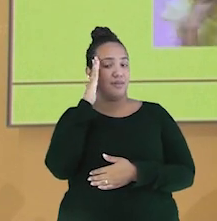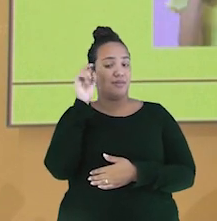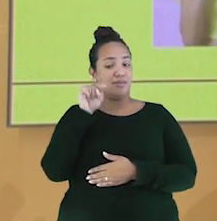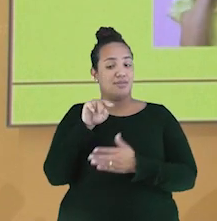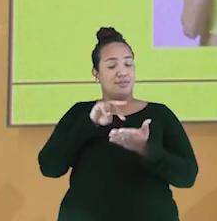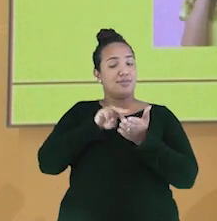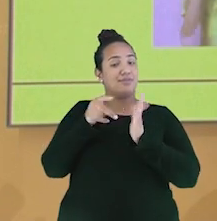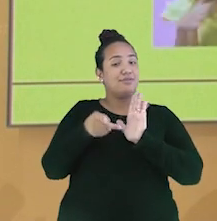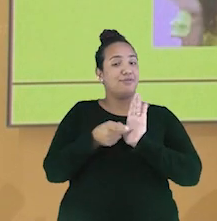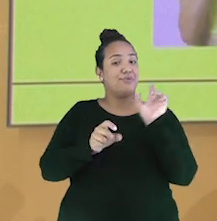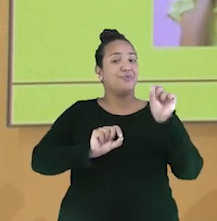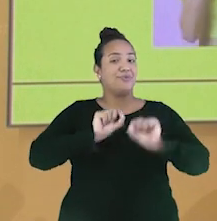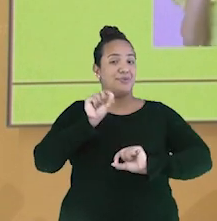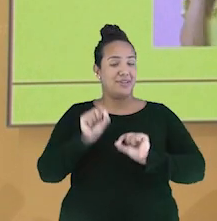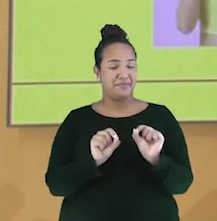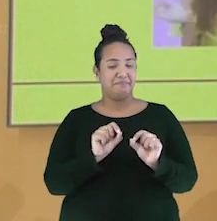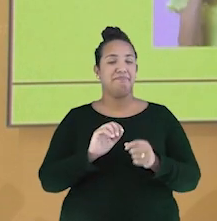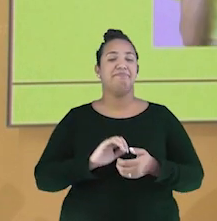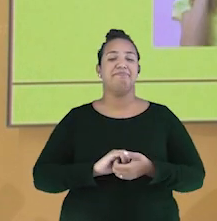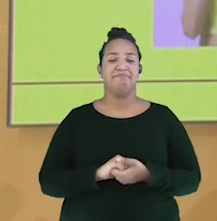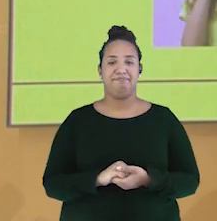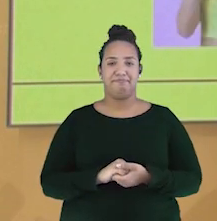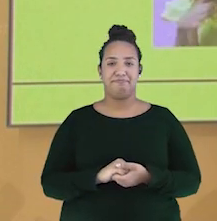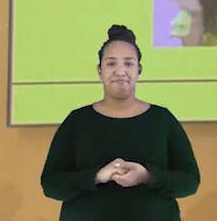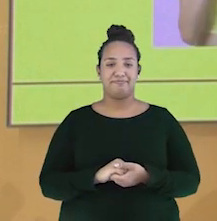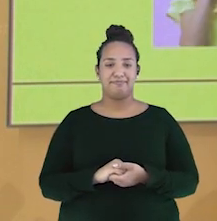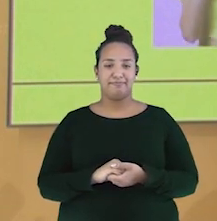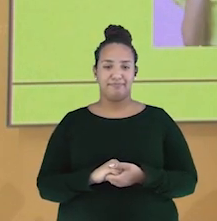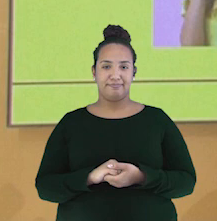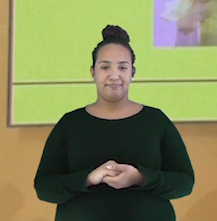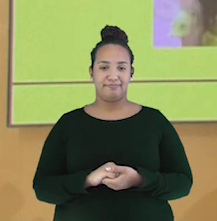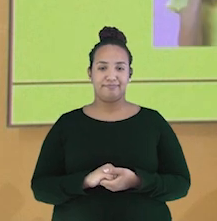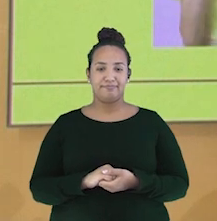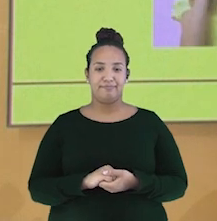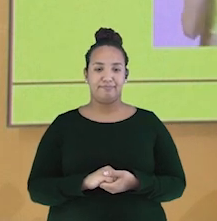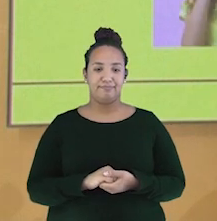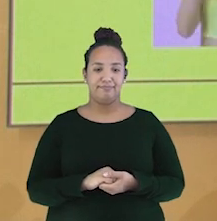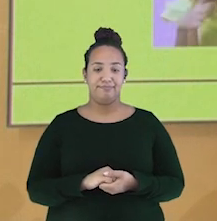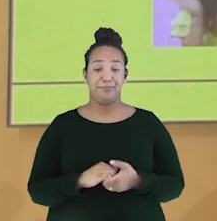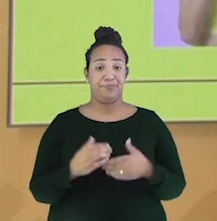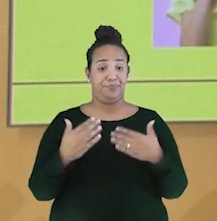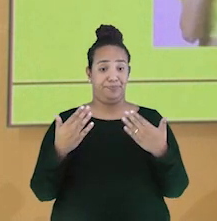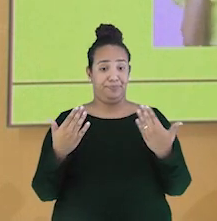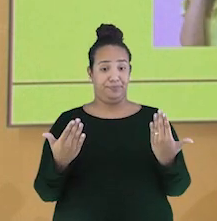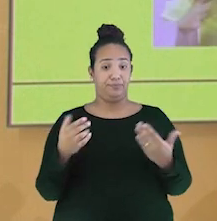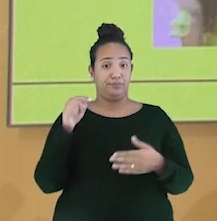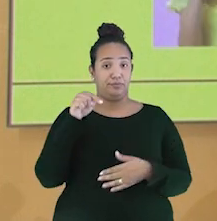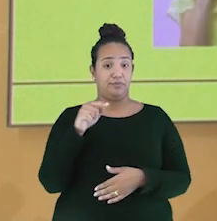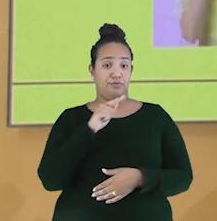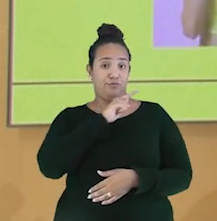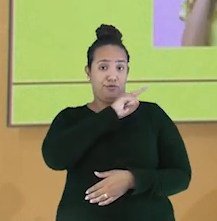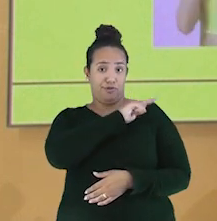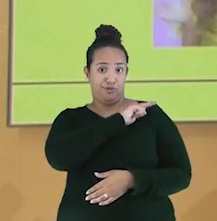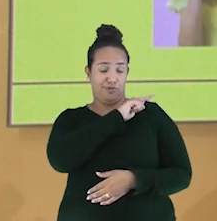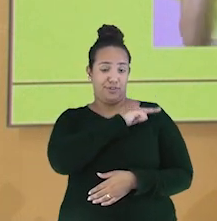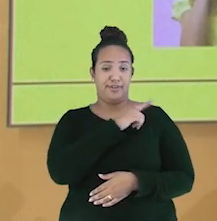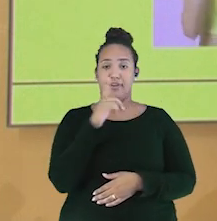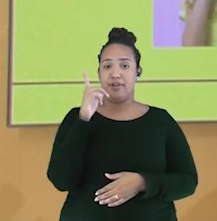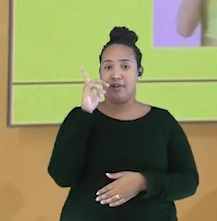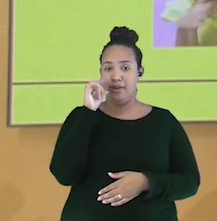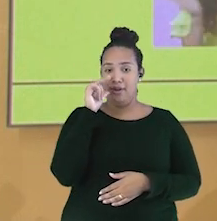daí tomar boas decisões neste caso o gerente dessa loja de brinquedos